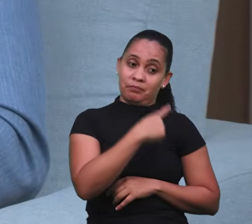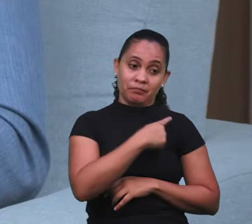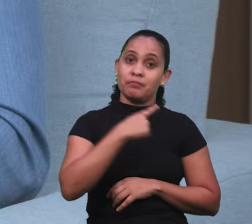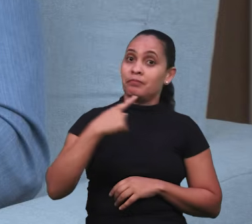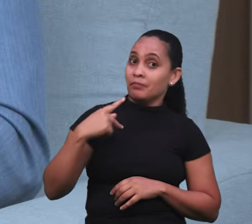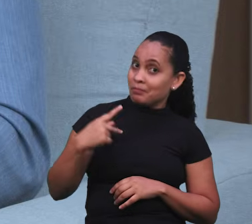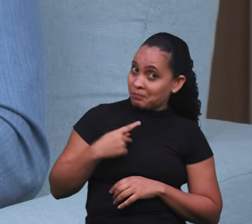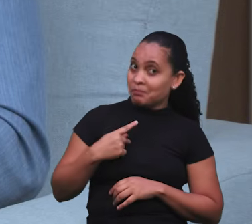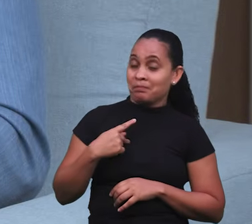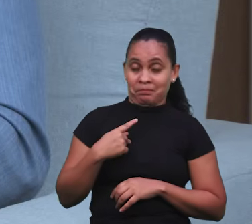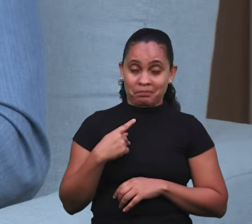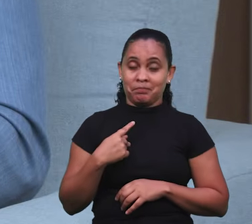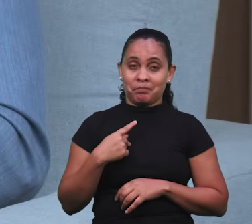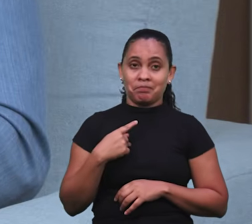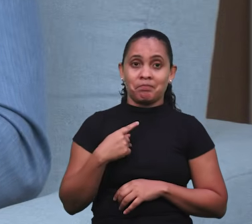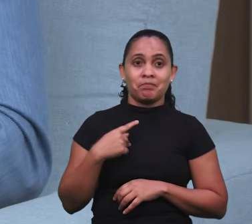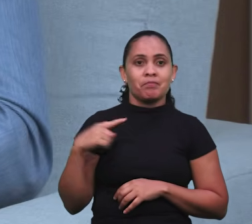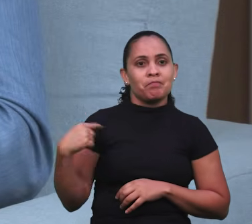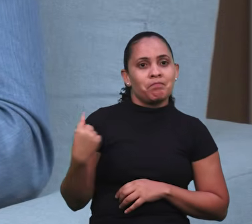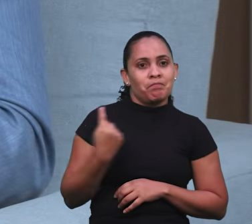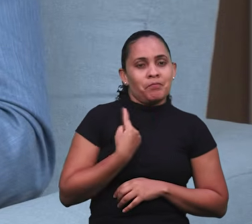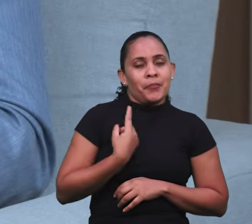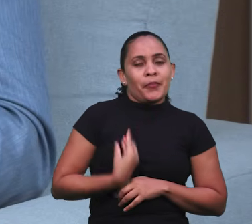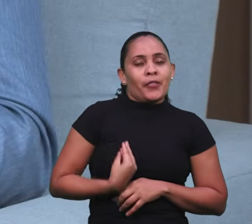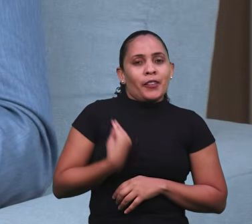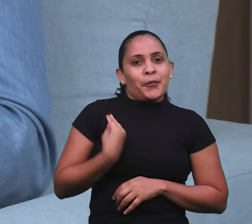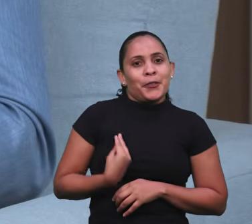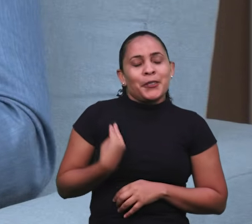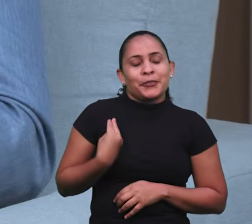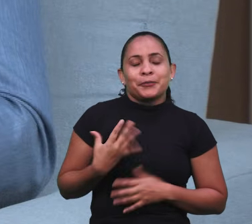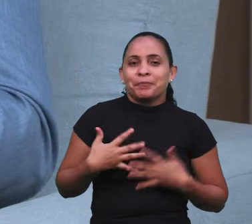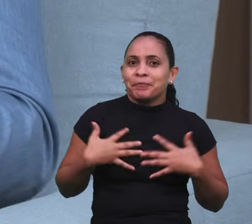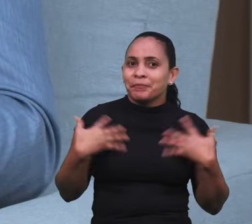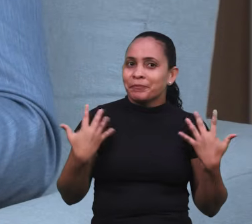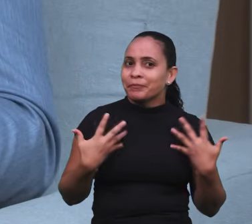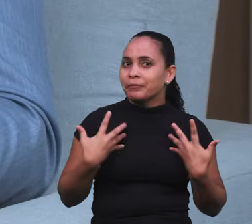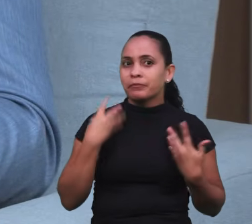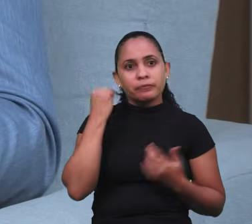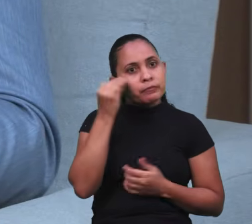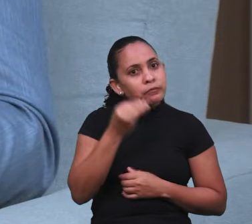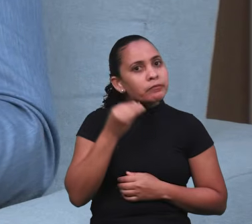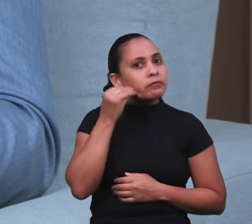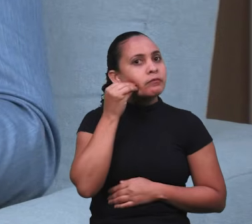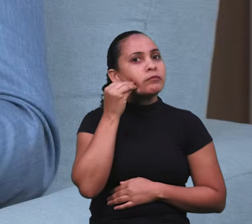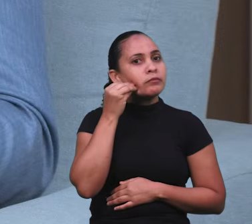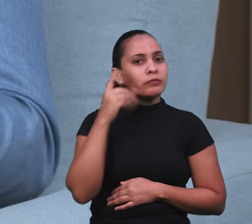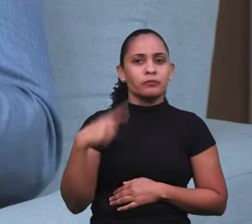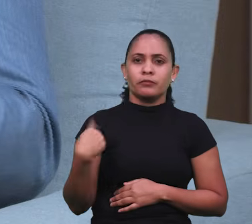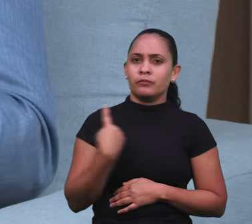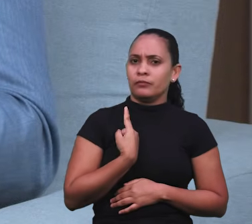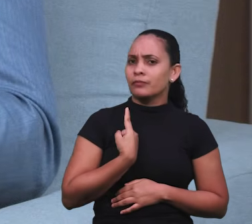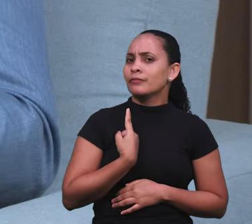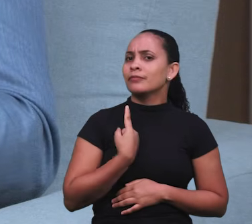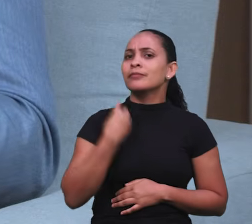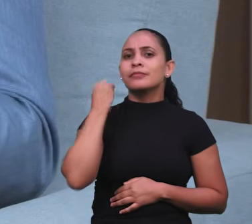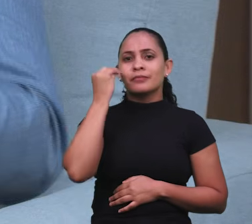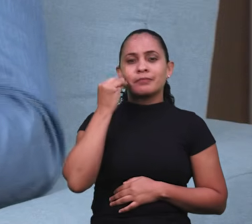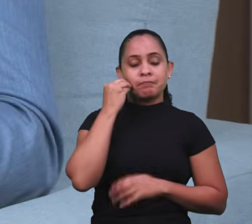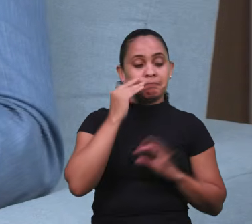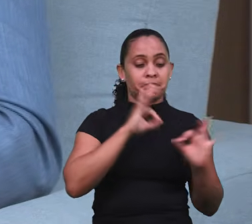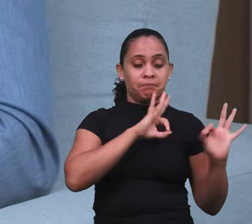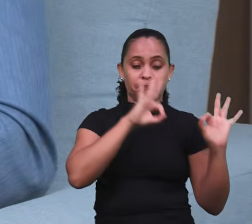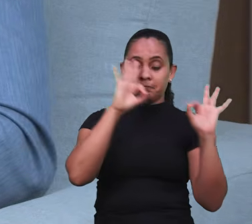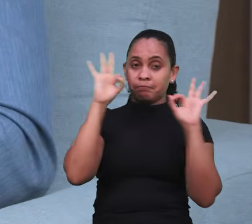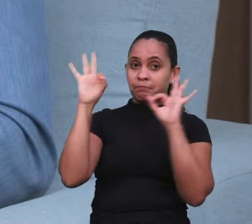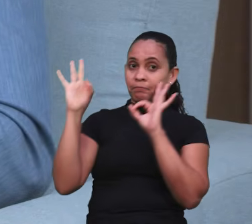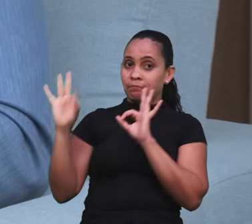contadas aqui pelo pastor nos fazem viver grandes alegrias, porque são experiências que nos remetem àquilo que é a nossa